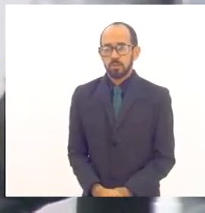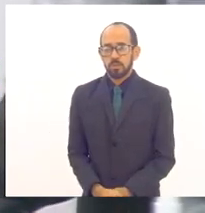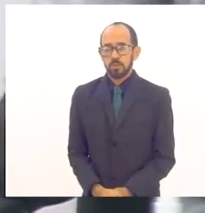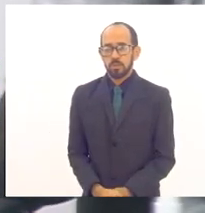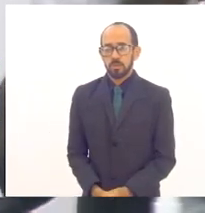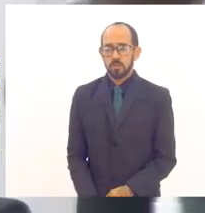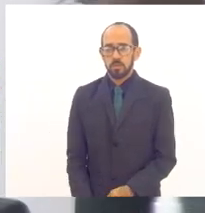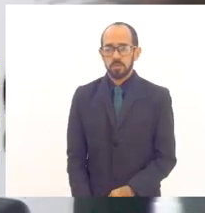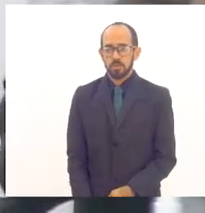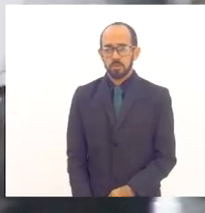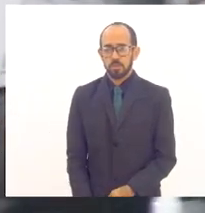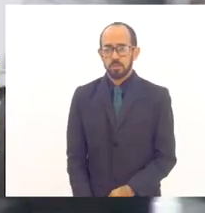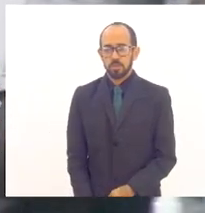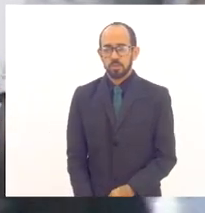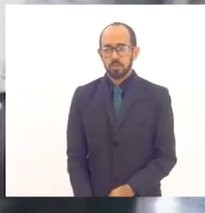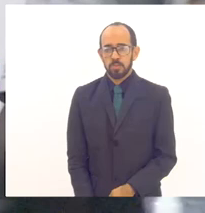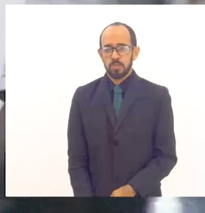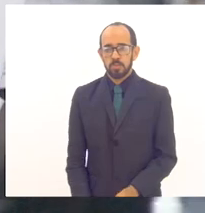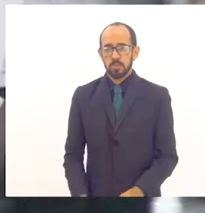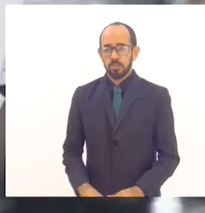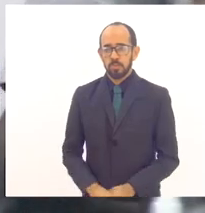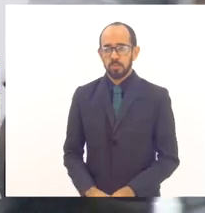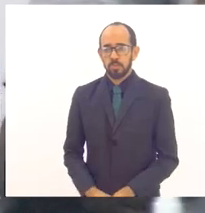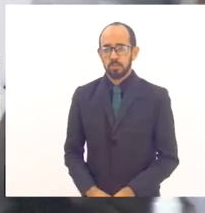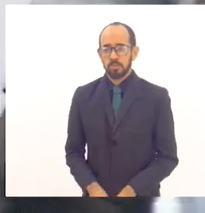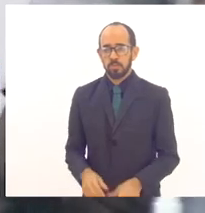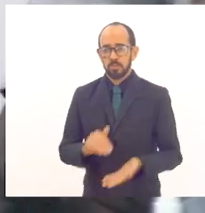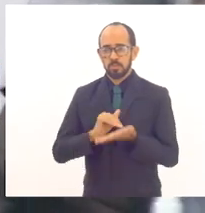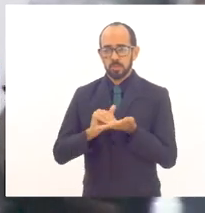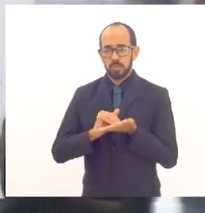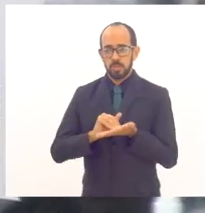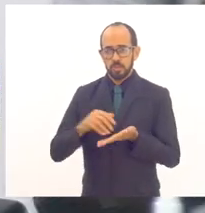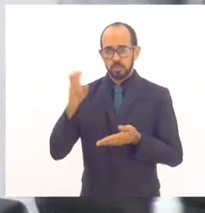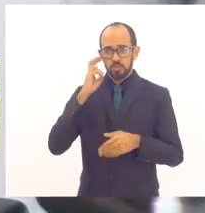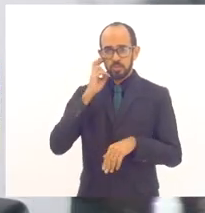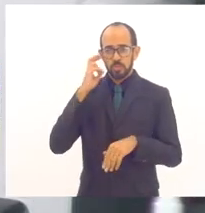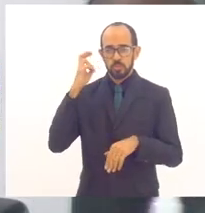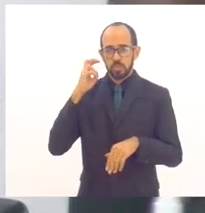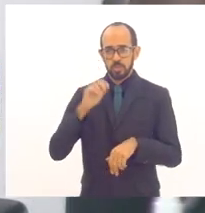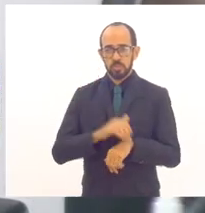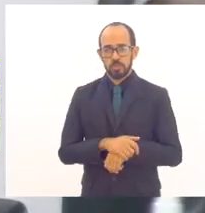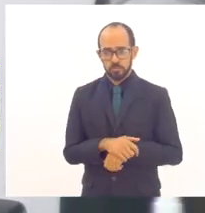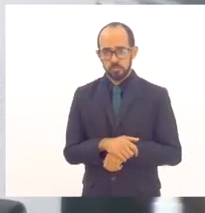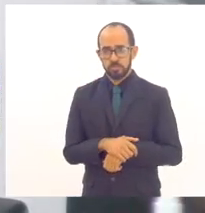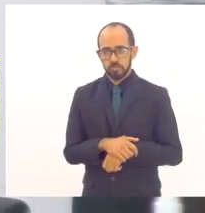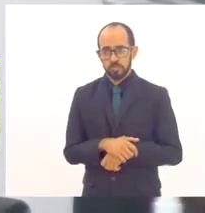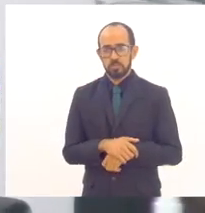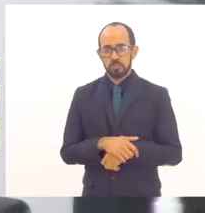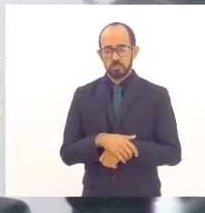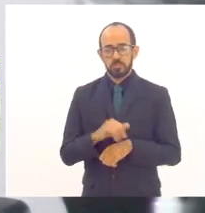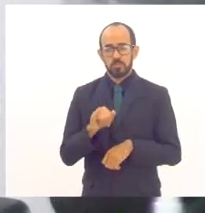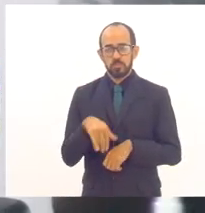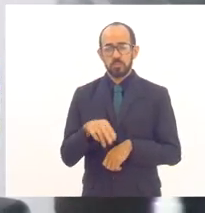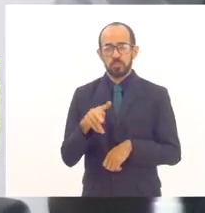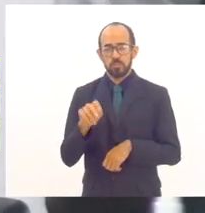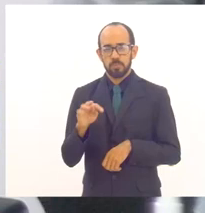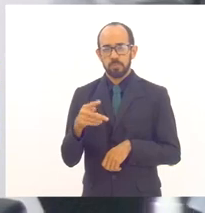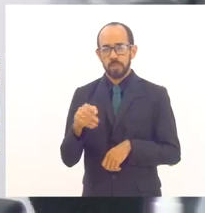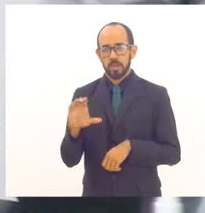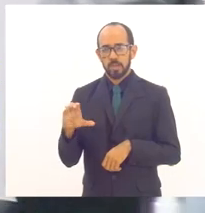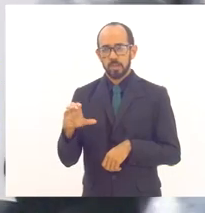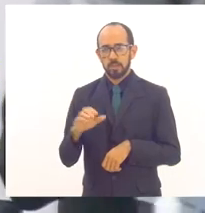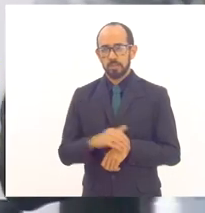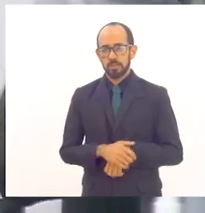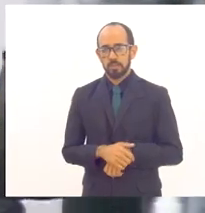Alguém mexeu em alguma coisa? Não. Da Secretaria de Cultura, do INEPAC, e